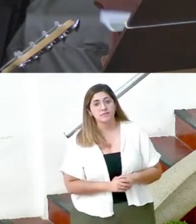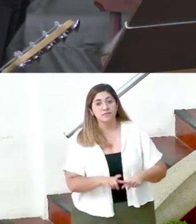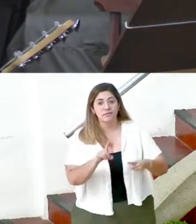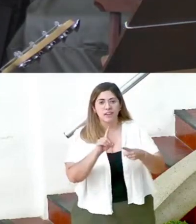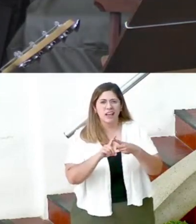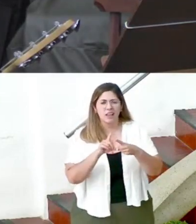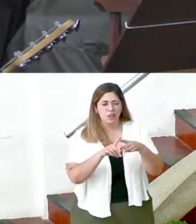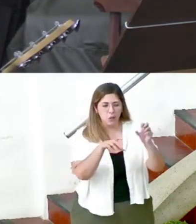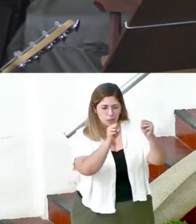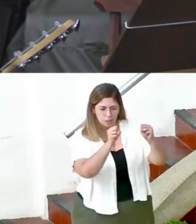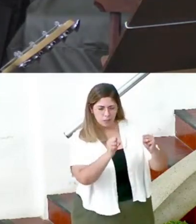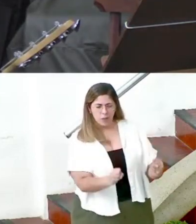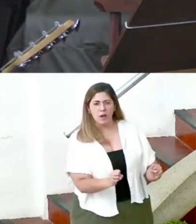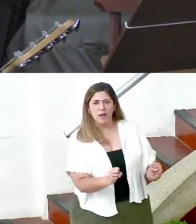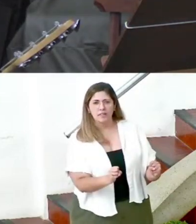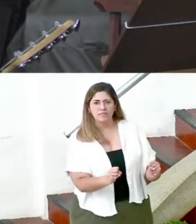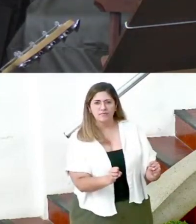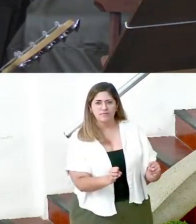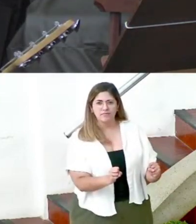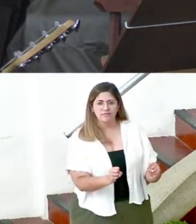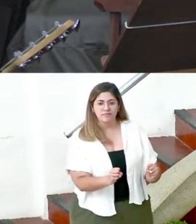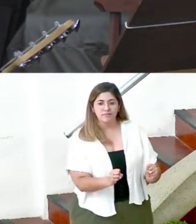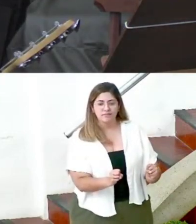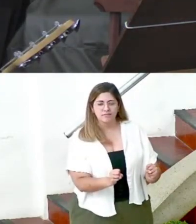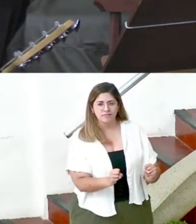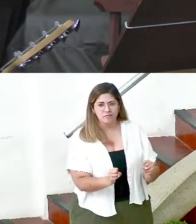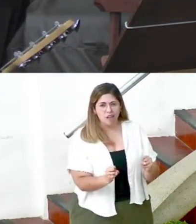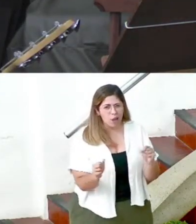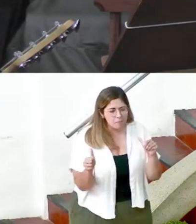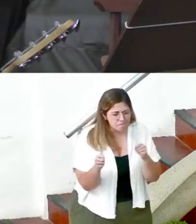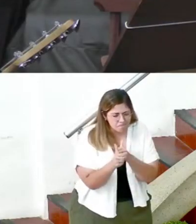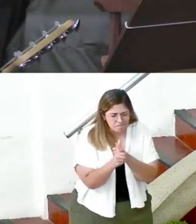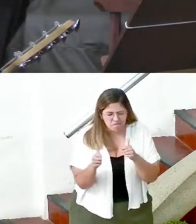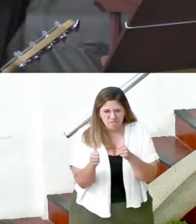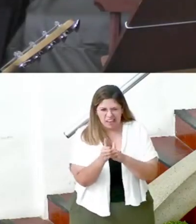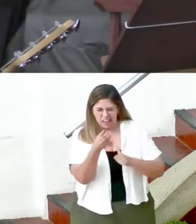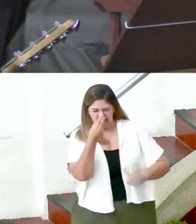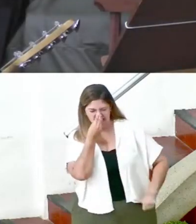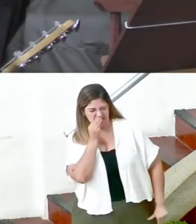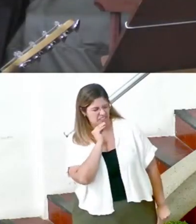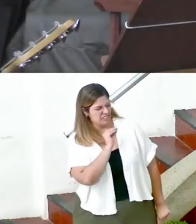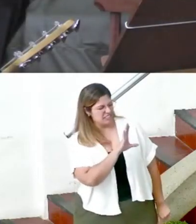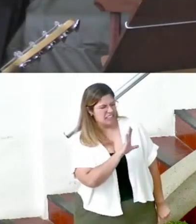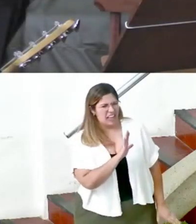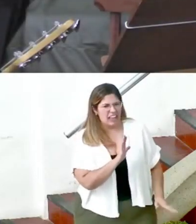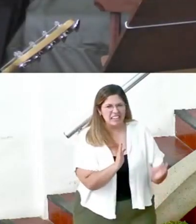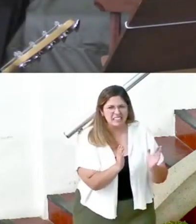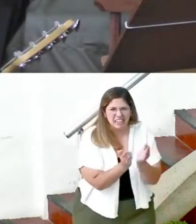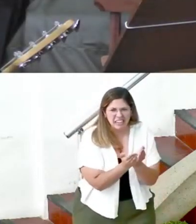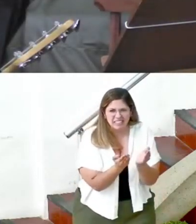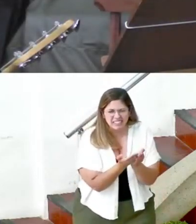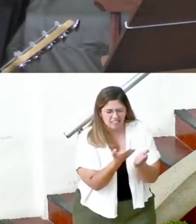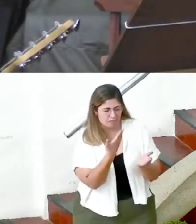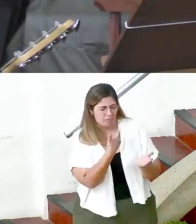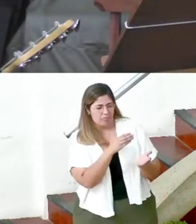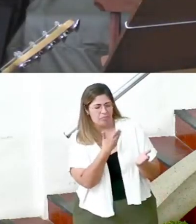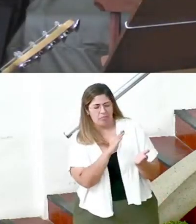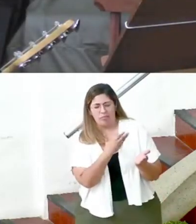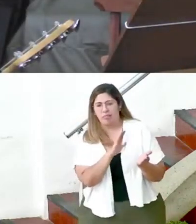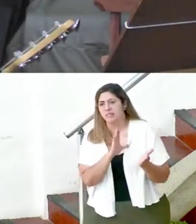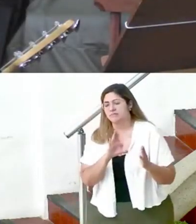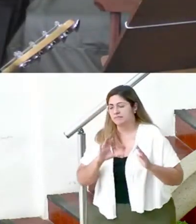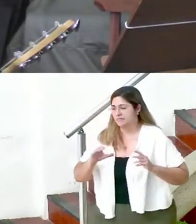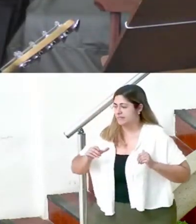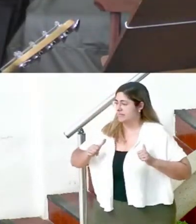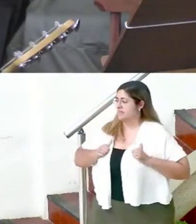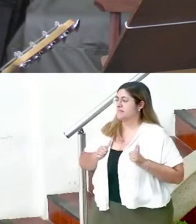da época começaram a menosprezar o cristianismo. Mas menosprezar mesmo, viu? Não era uma coisa assim do tipo: não vamos nos